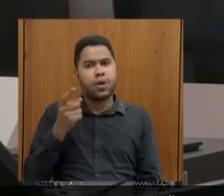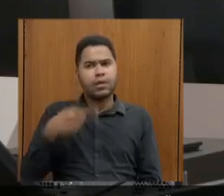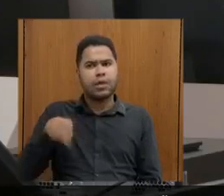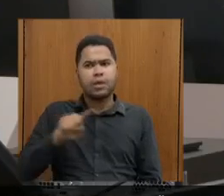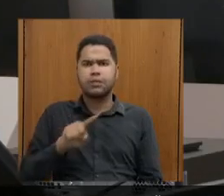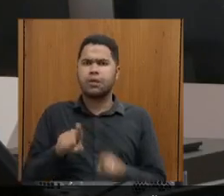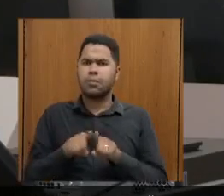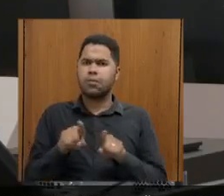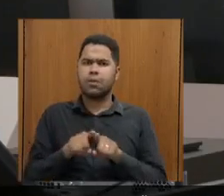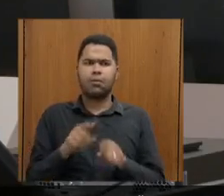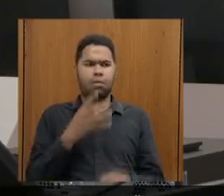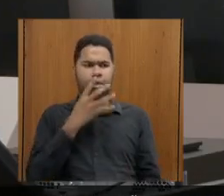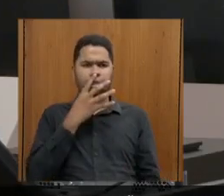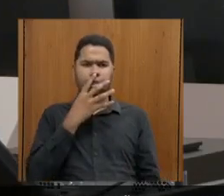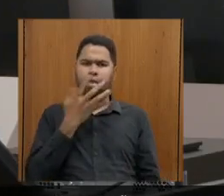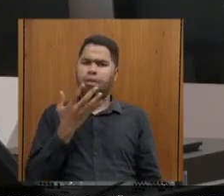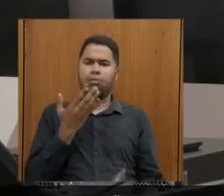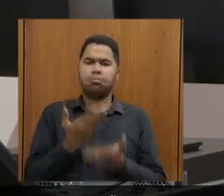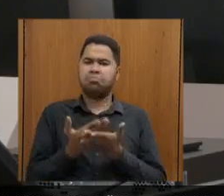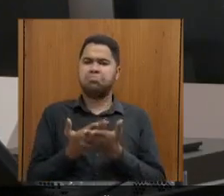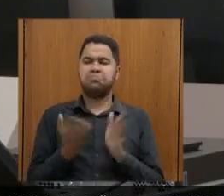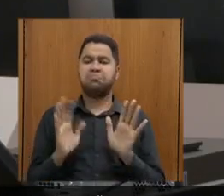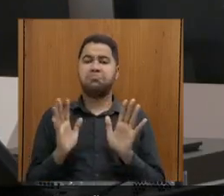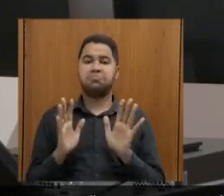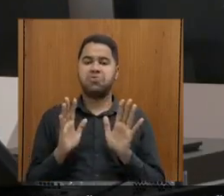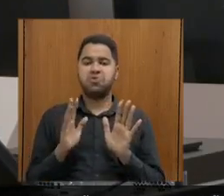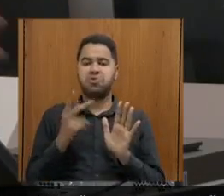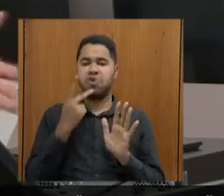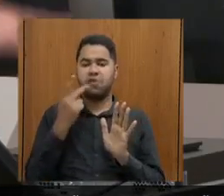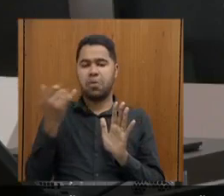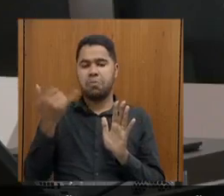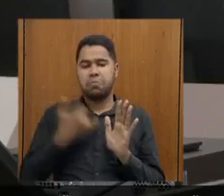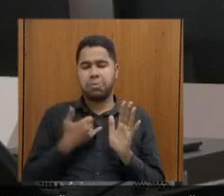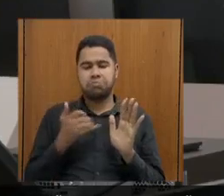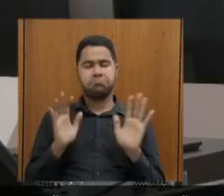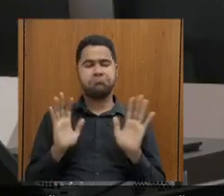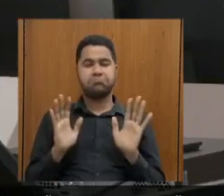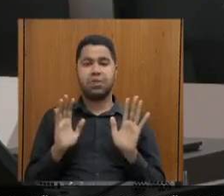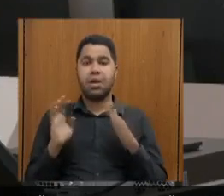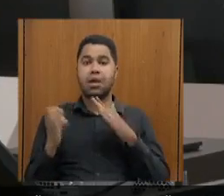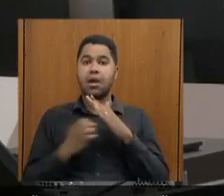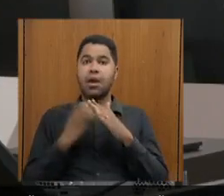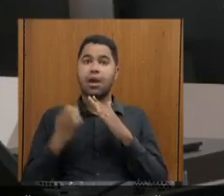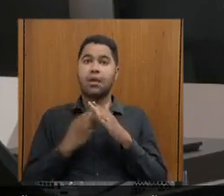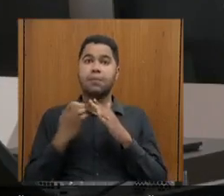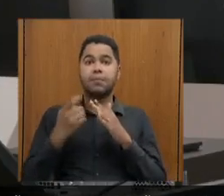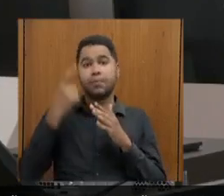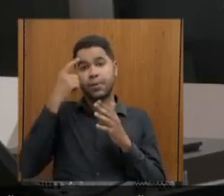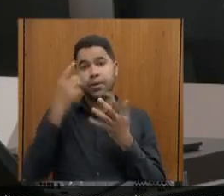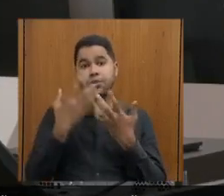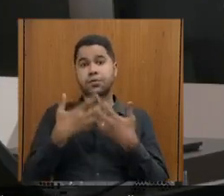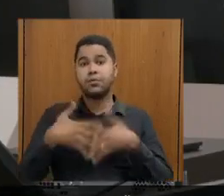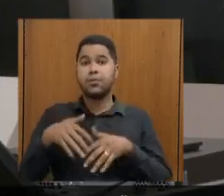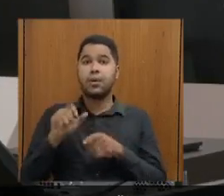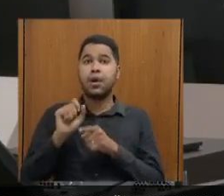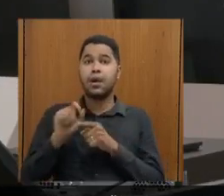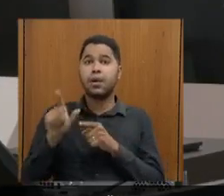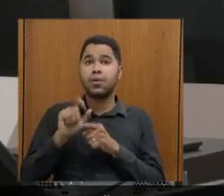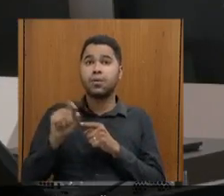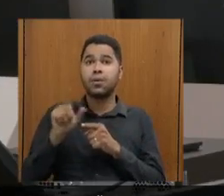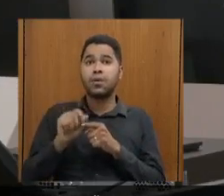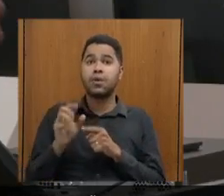tão assoberbado não quiser estudar e simplesmente deram uma negativa EA empresa está pensando em alugar uma